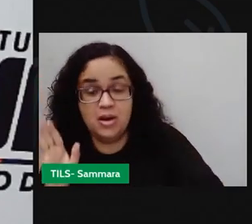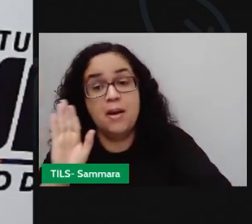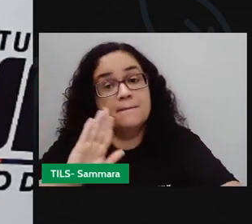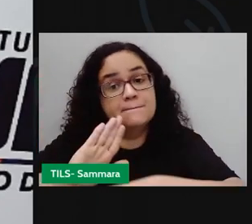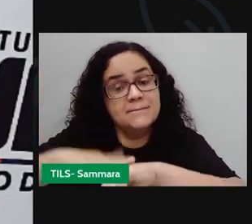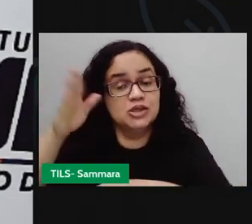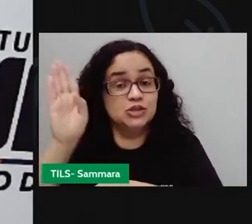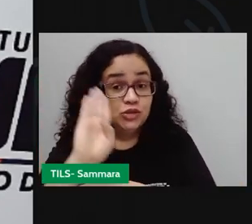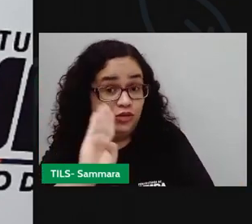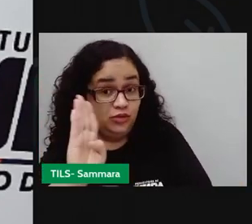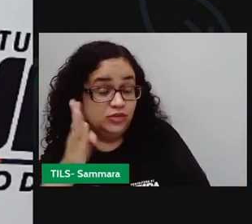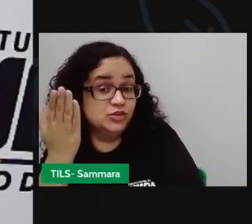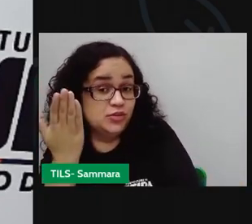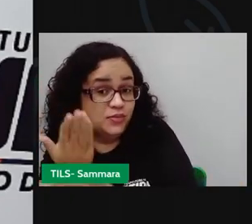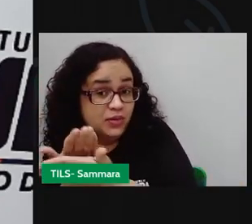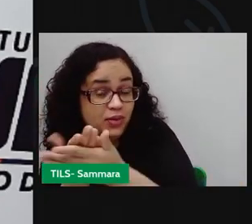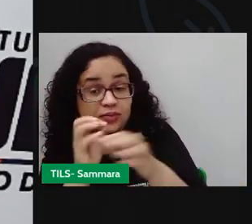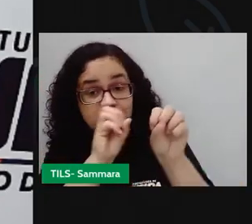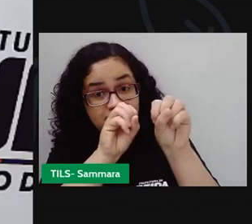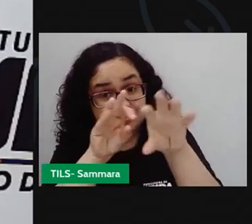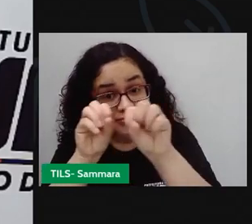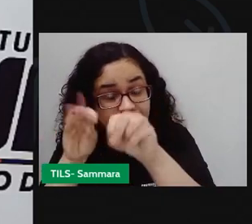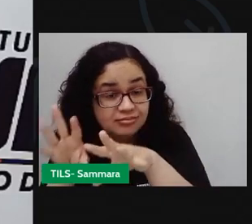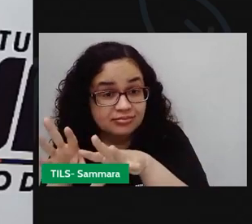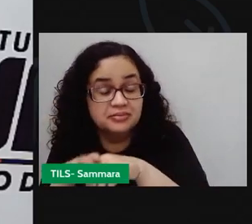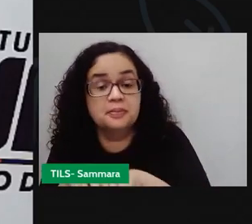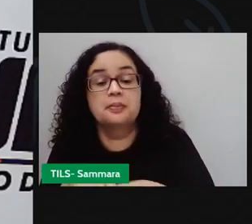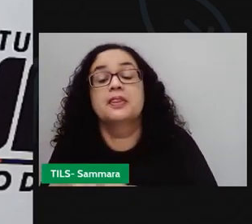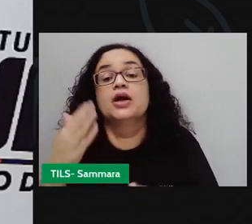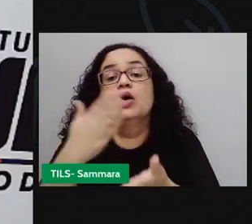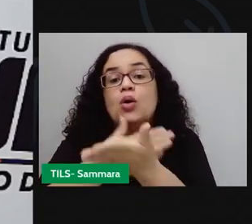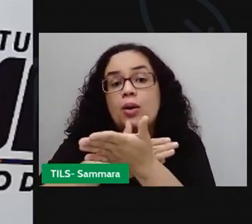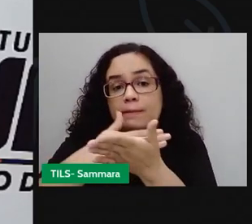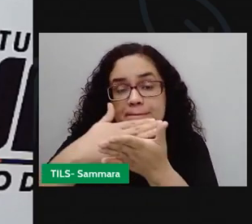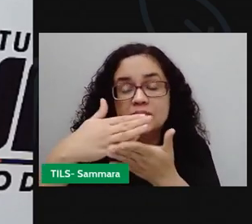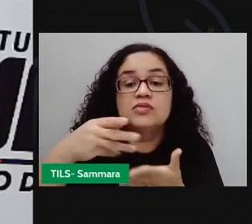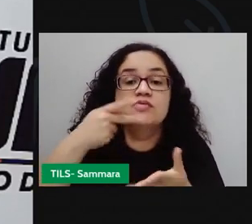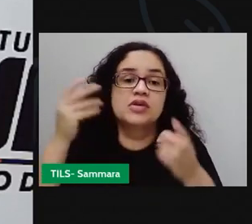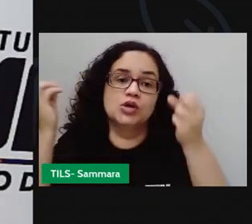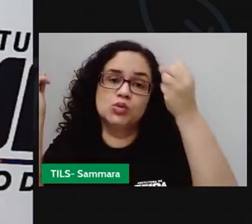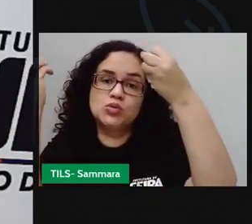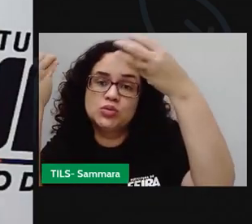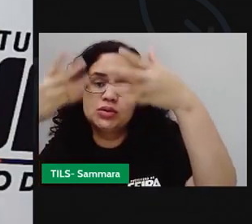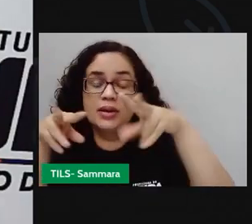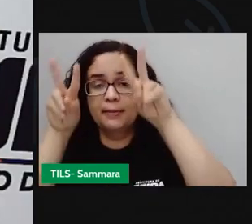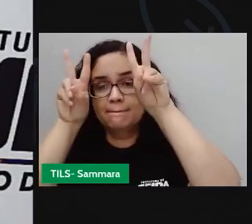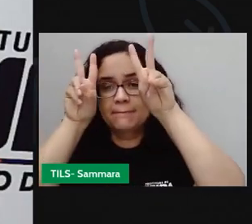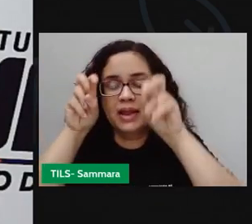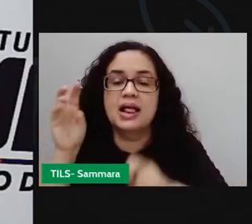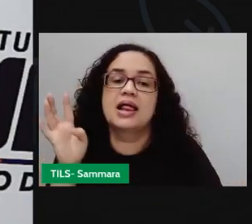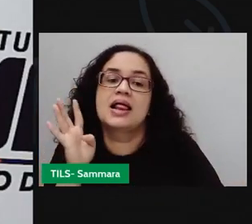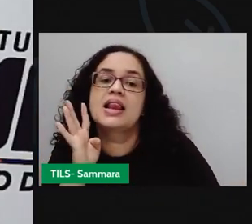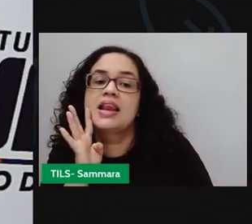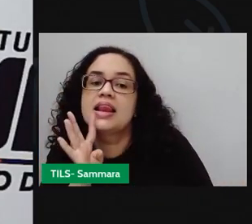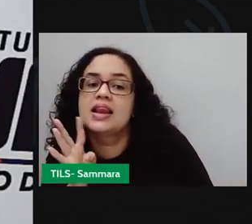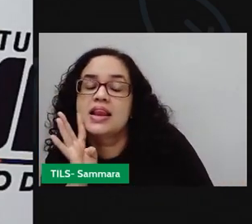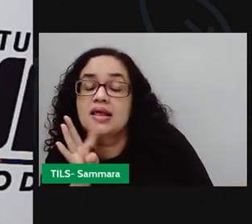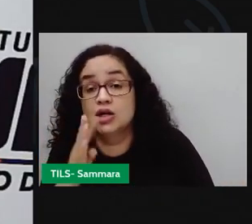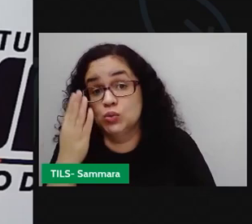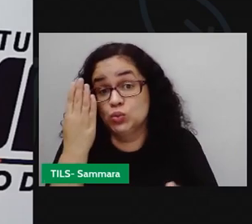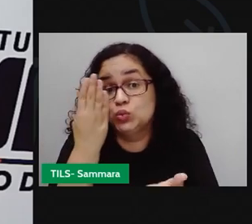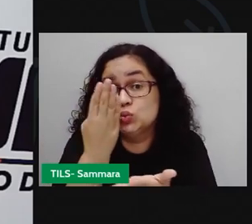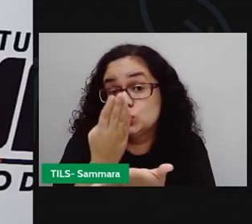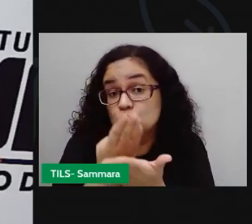mais uma videoaula? Vamos lá? Vamos começar aí a falar sobre um assunto também interessante, né? Nós vamos